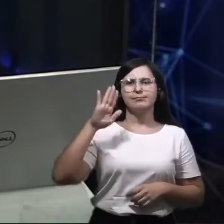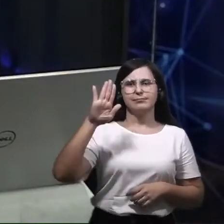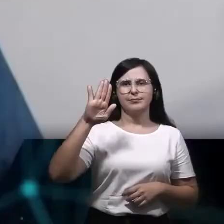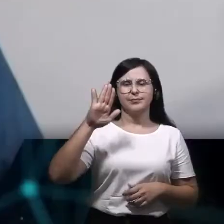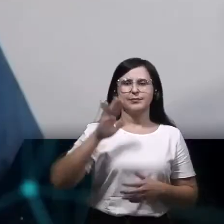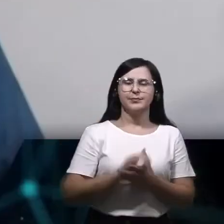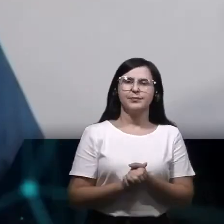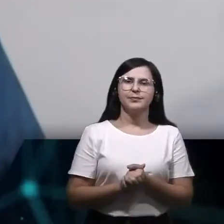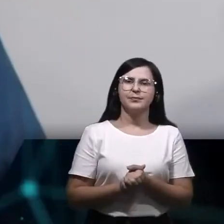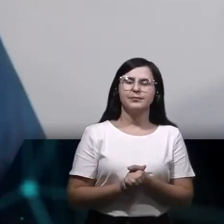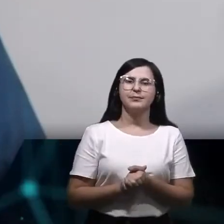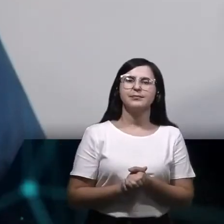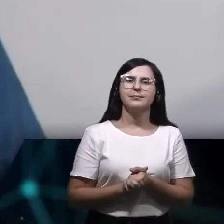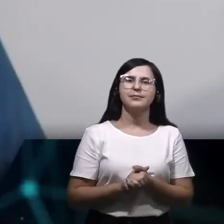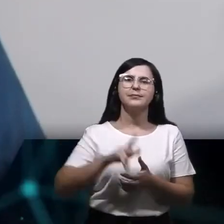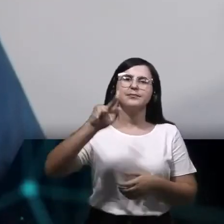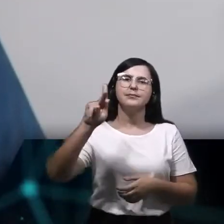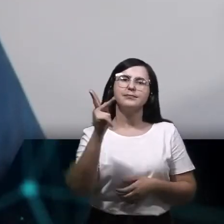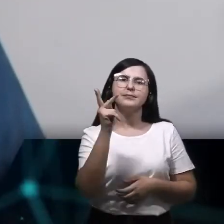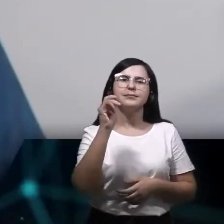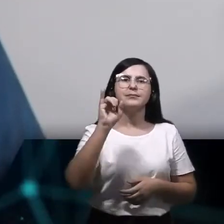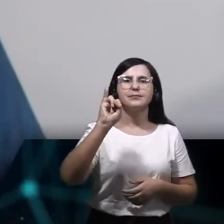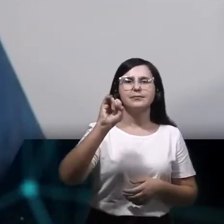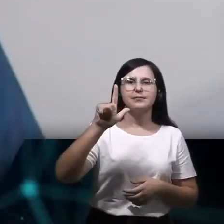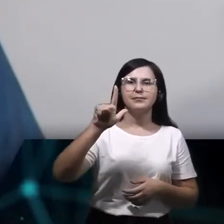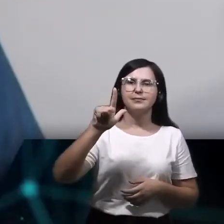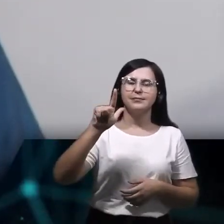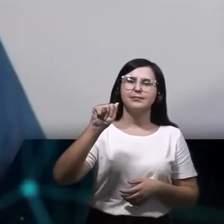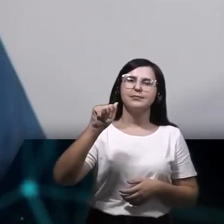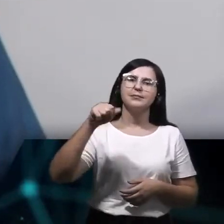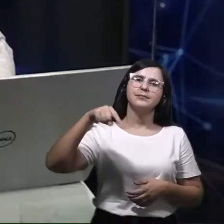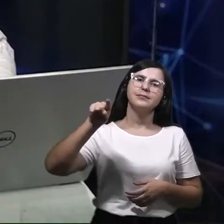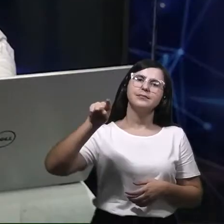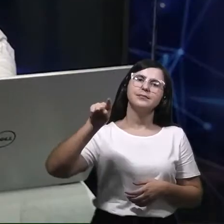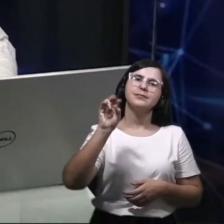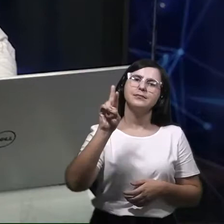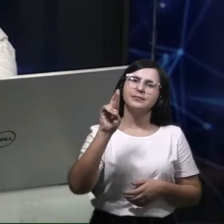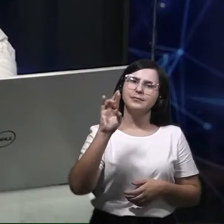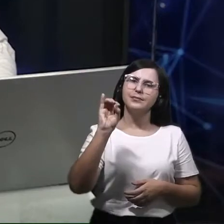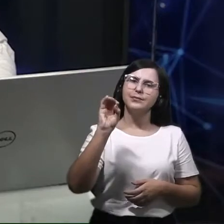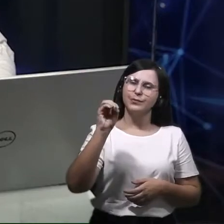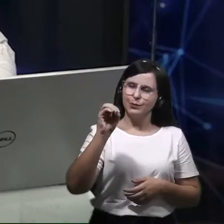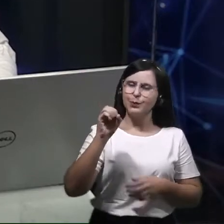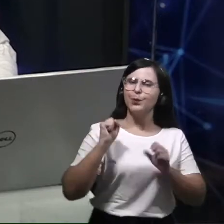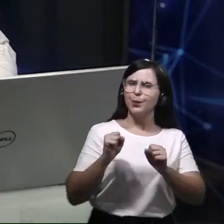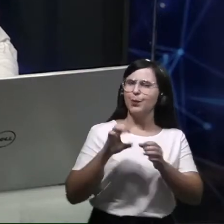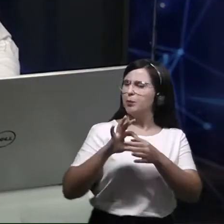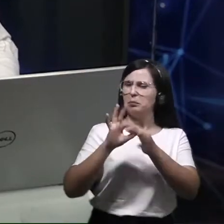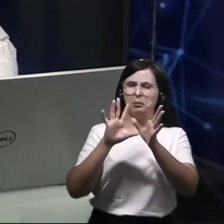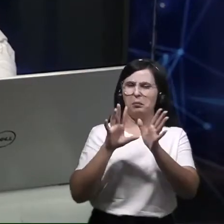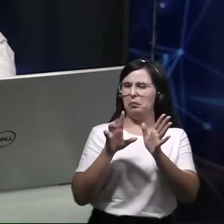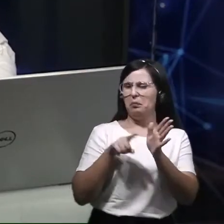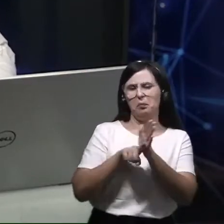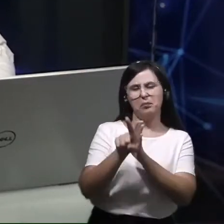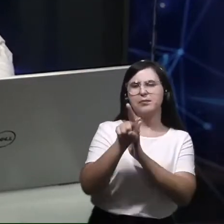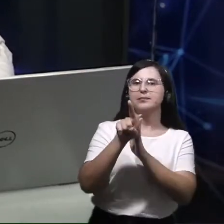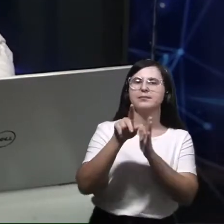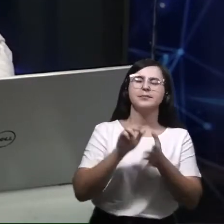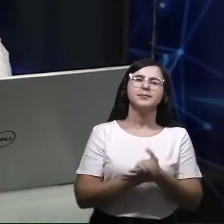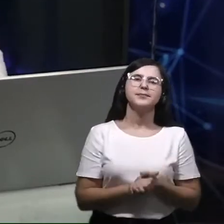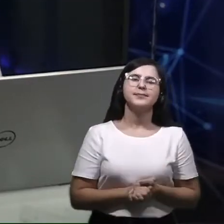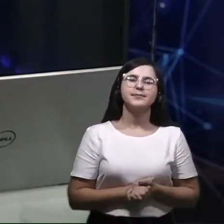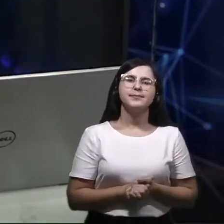Paulo. Candidato Hilário Paulo, que vai responder. O senhor dispõe com o tema livre do tempo de 1 minuto para formular a sua